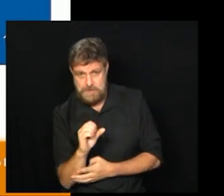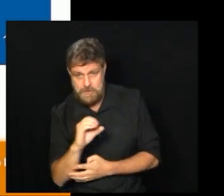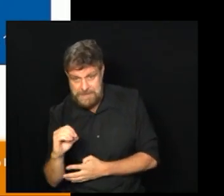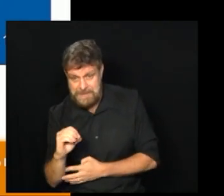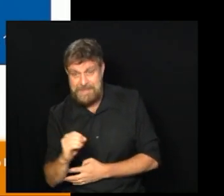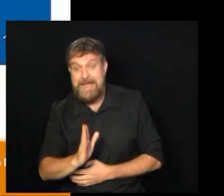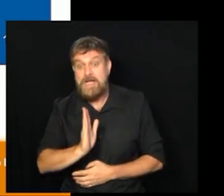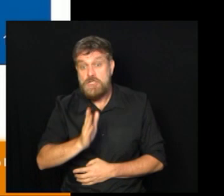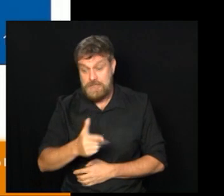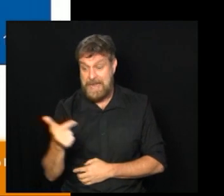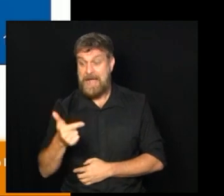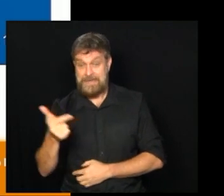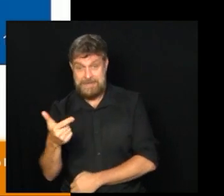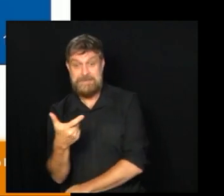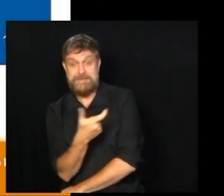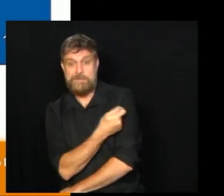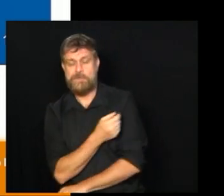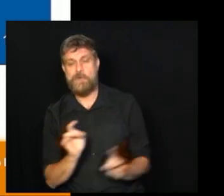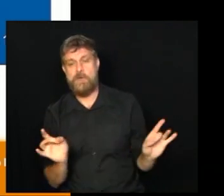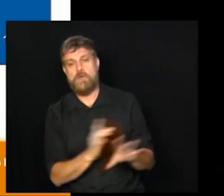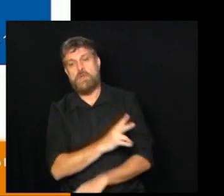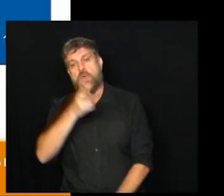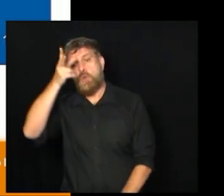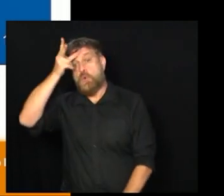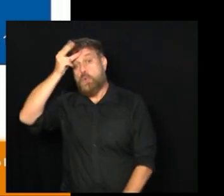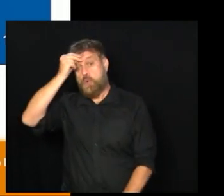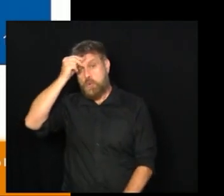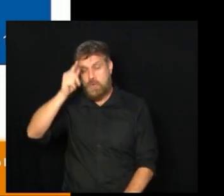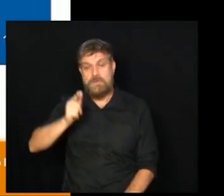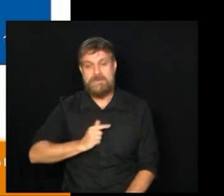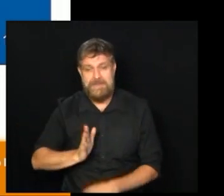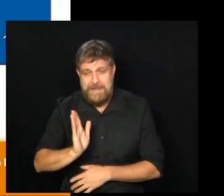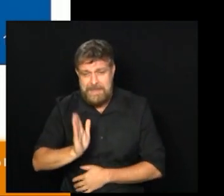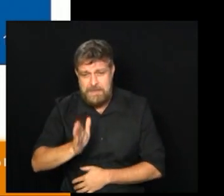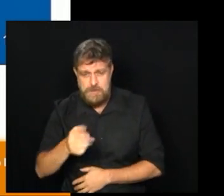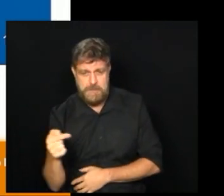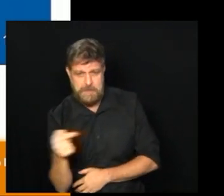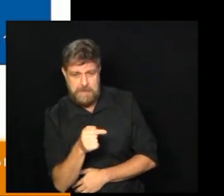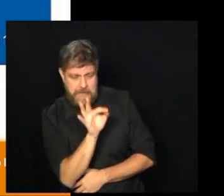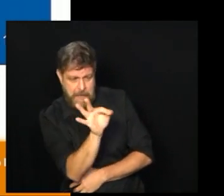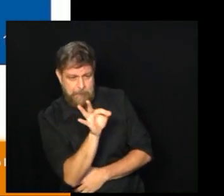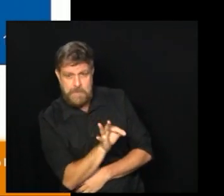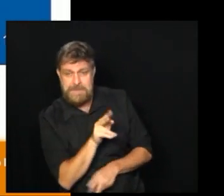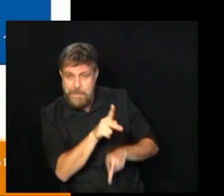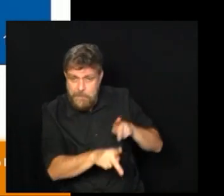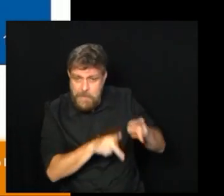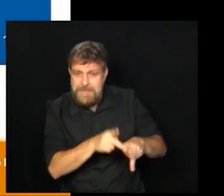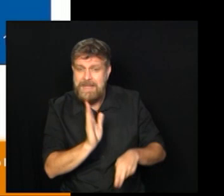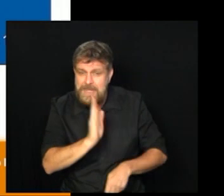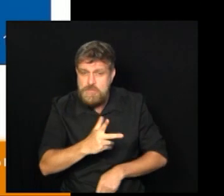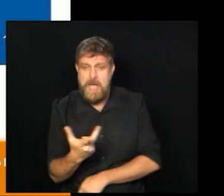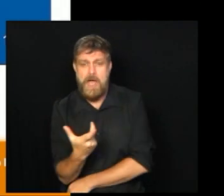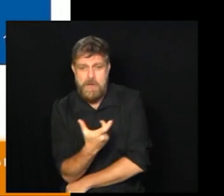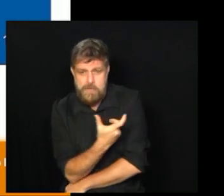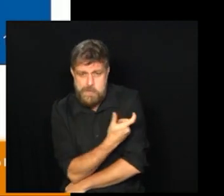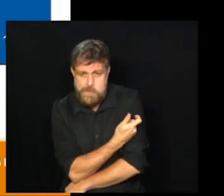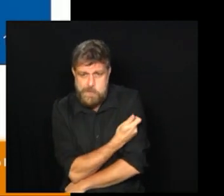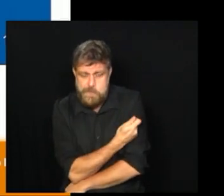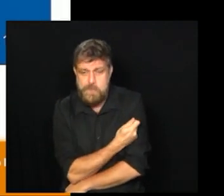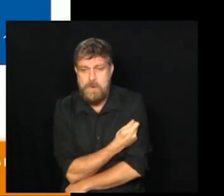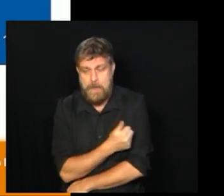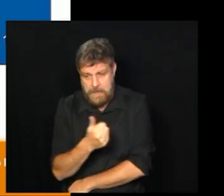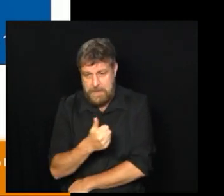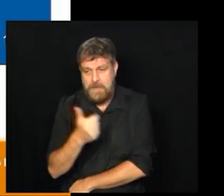440.180 já tomaram também a segunda dose. Ou seja, a gente tem aí esse percentual da população já imunizado com 2 doses da